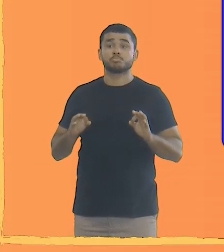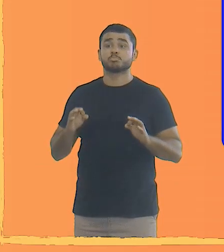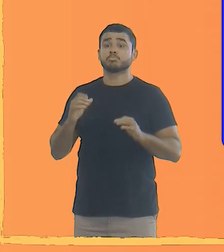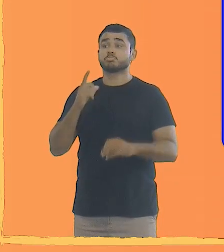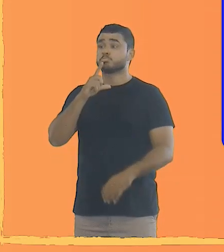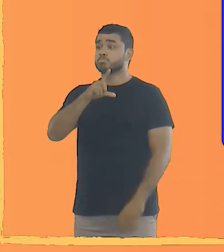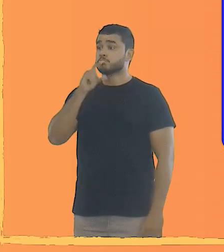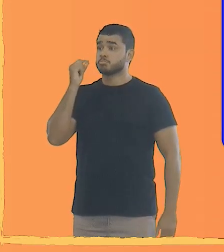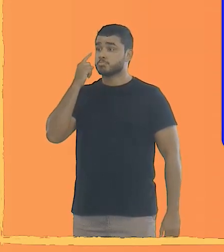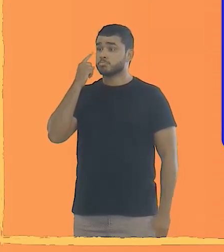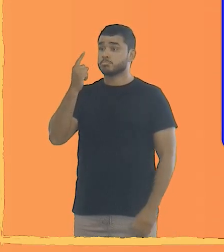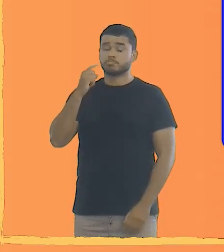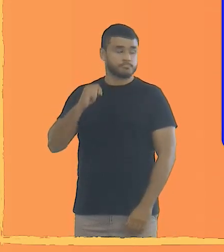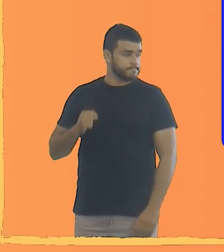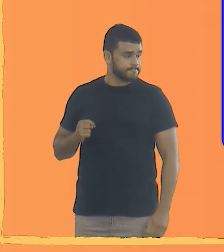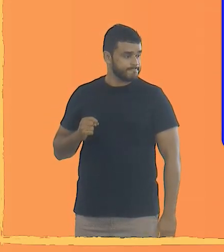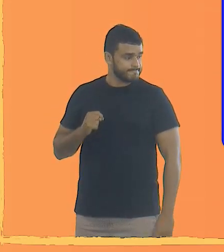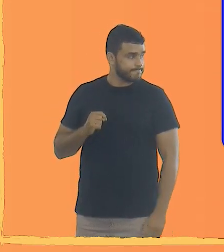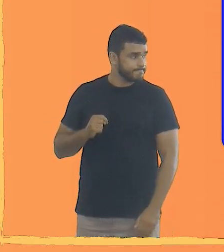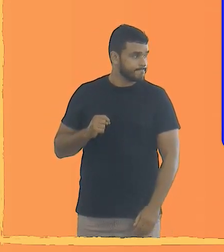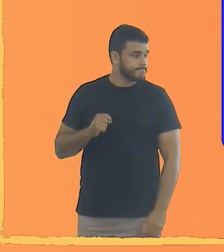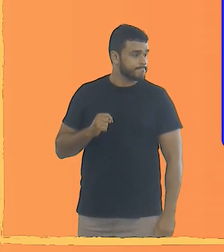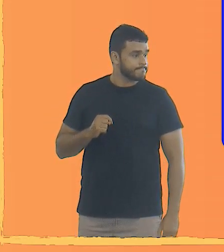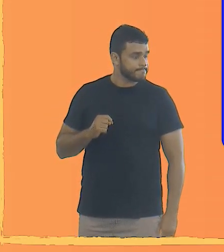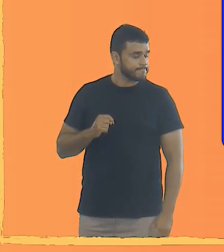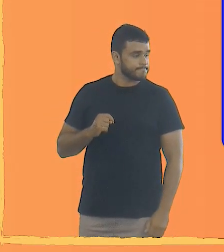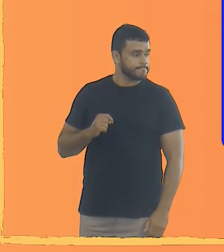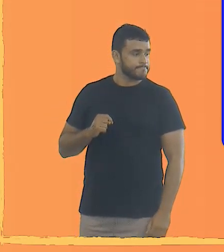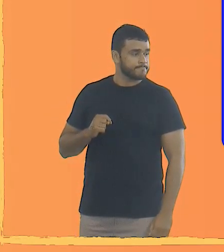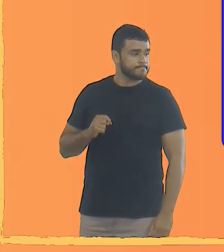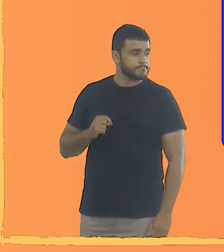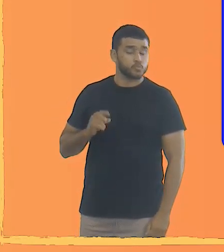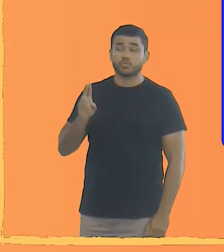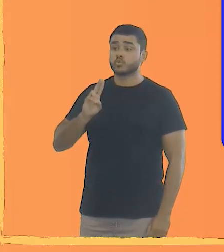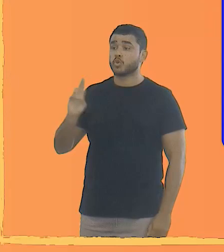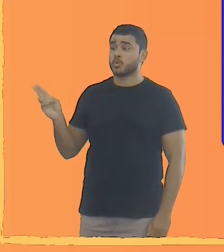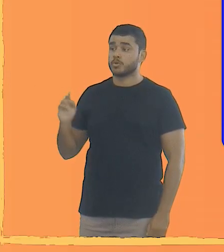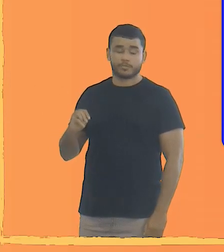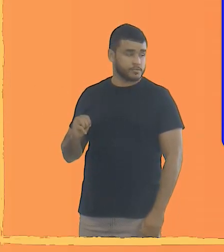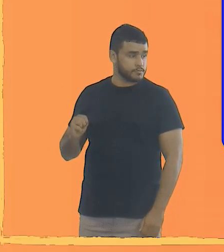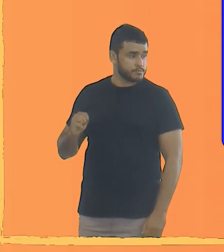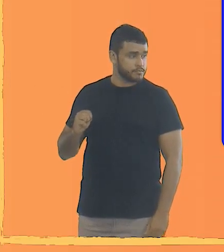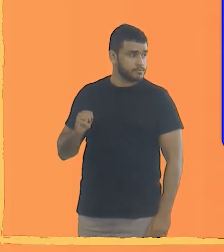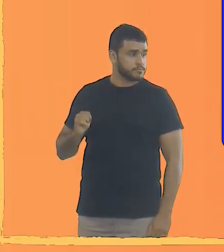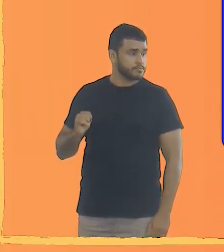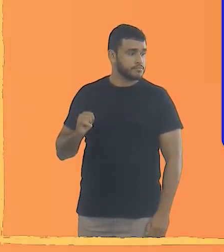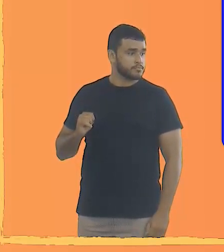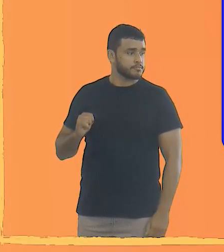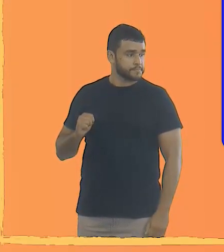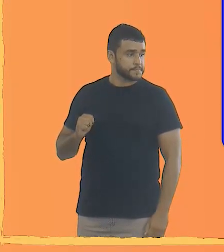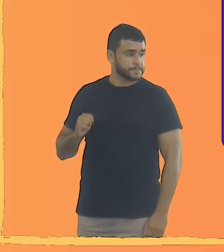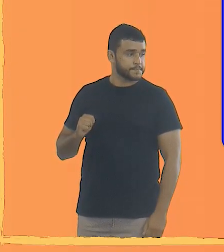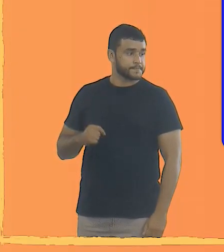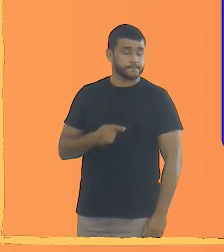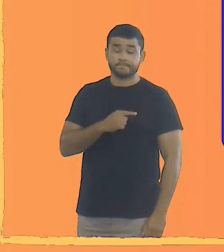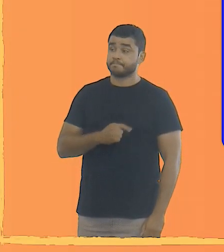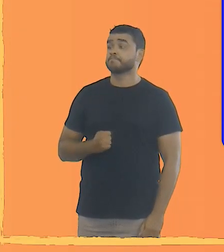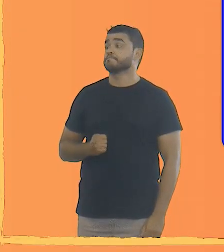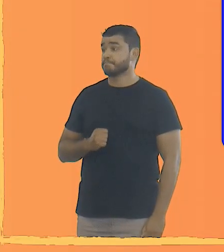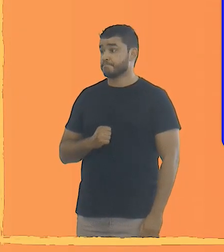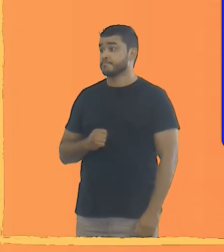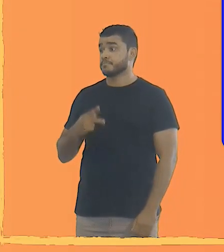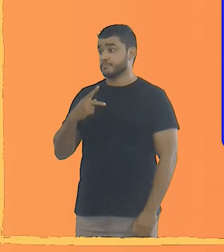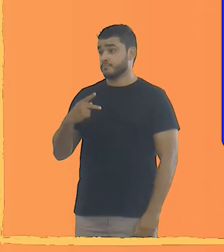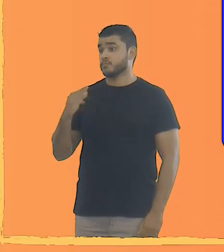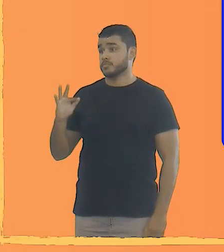acaba sendo mais cobrada na prova. É uma ferramenta que a gente chama de princípio fundamental da contagem.